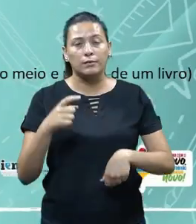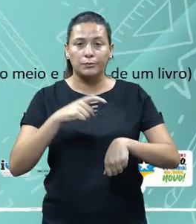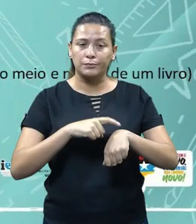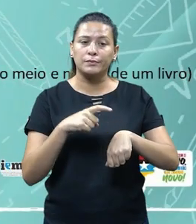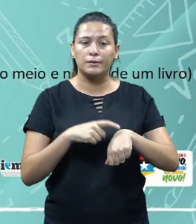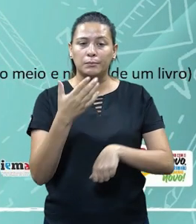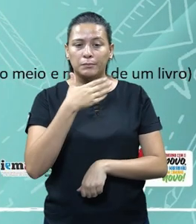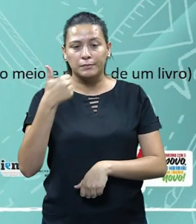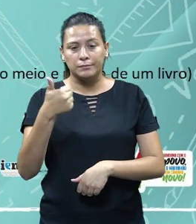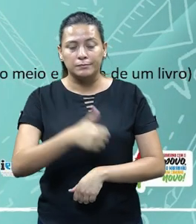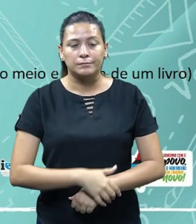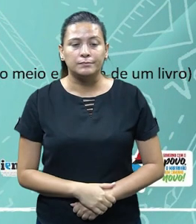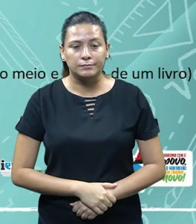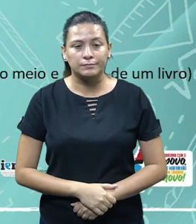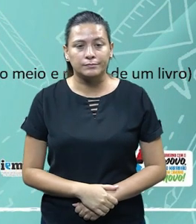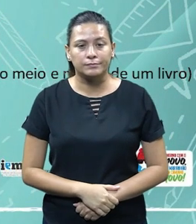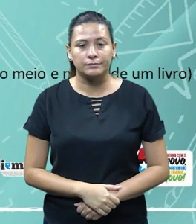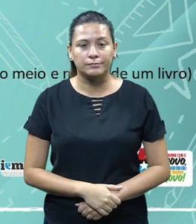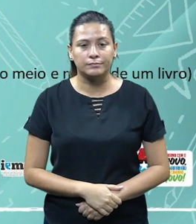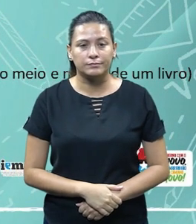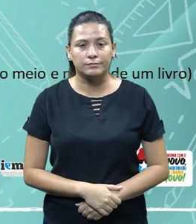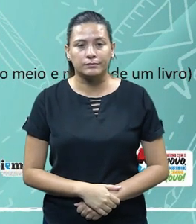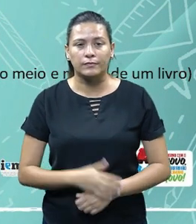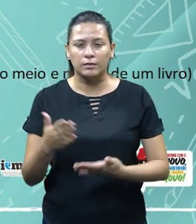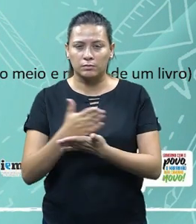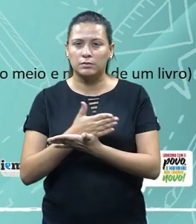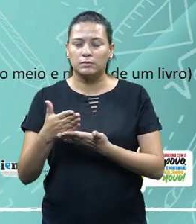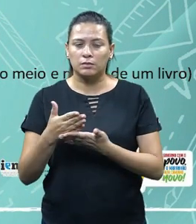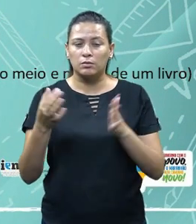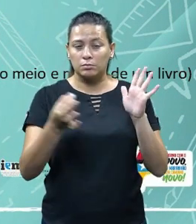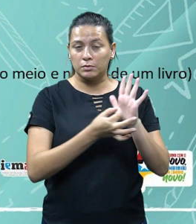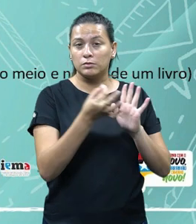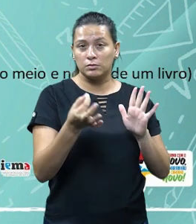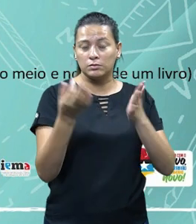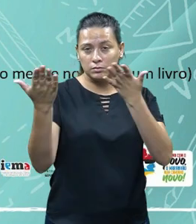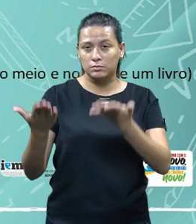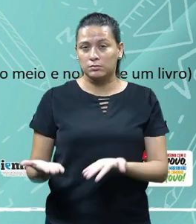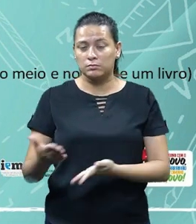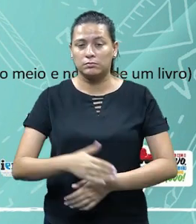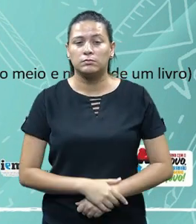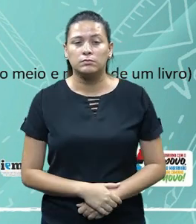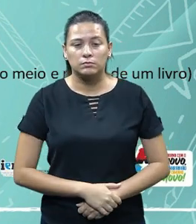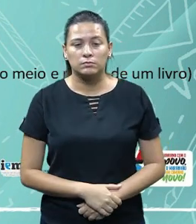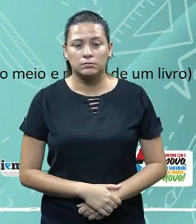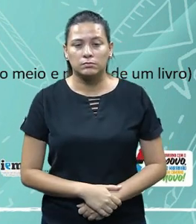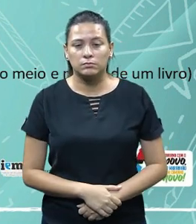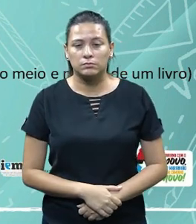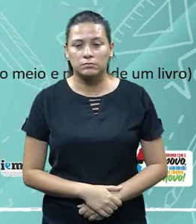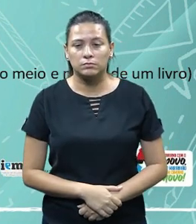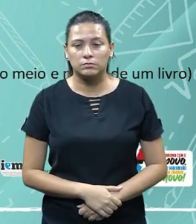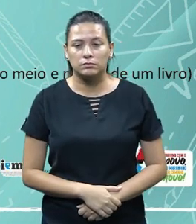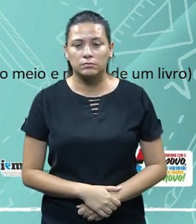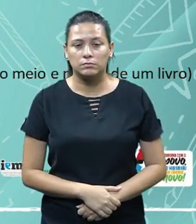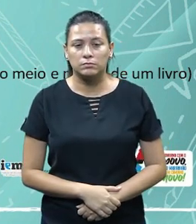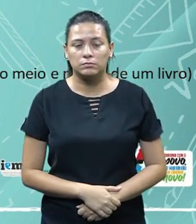né bom vamos começar aqui h algumas dicas que eu que eu trouxe para vocês Eh que que já